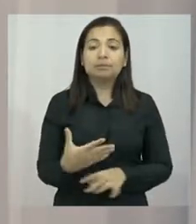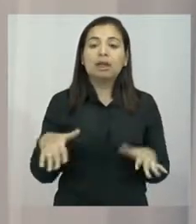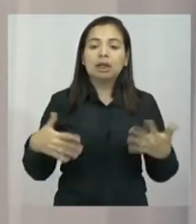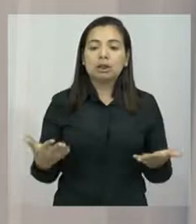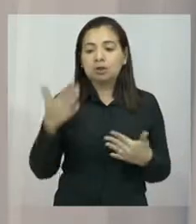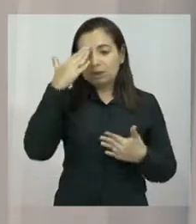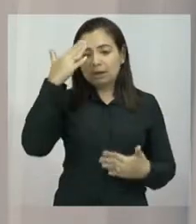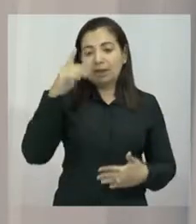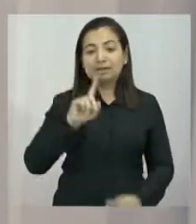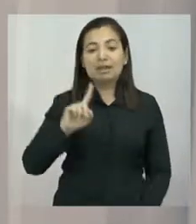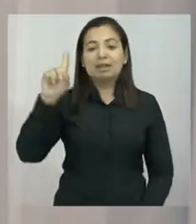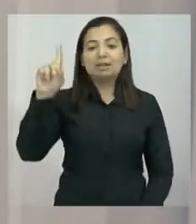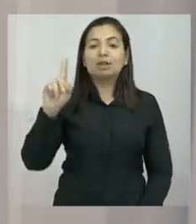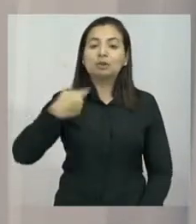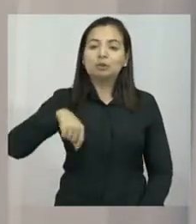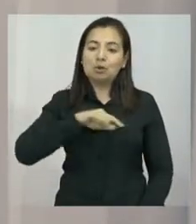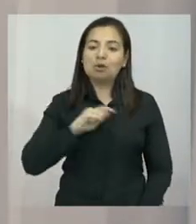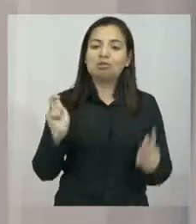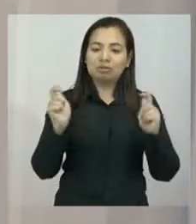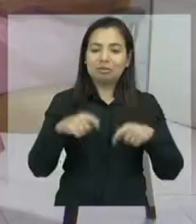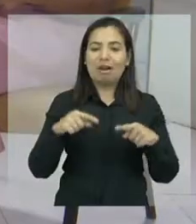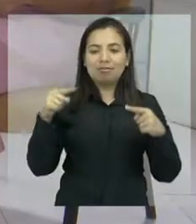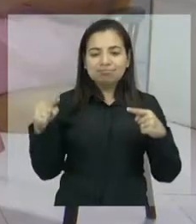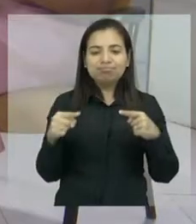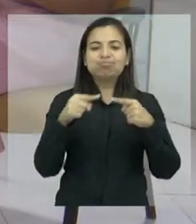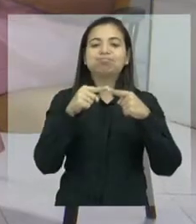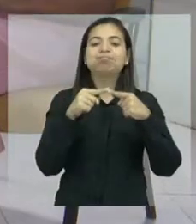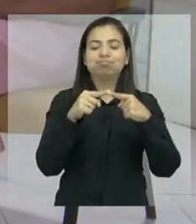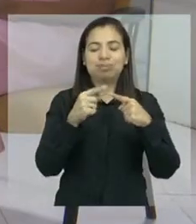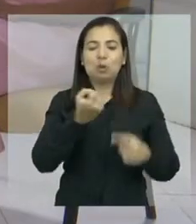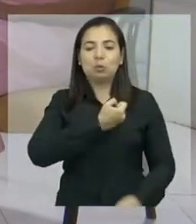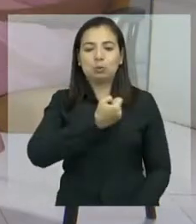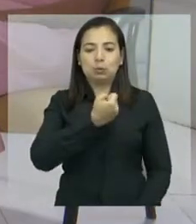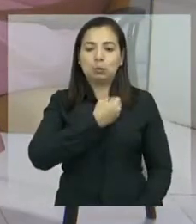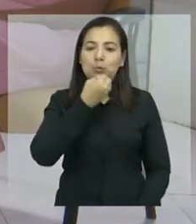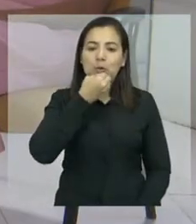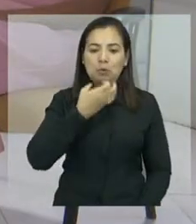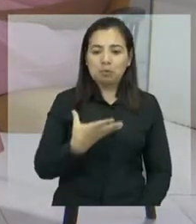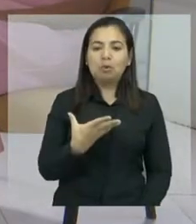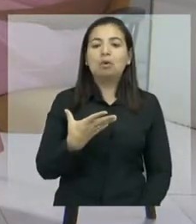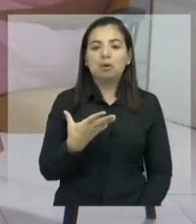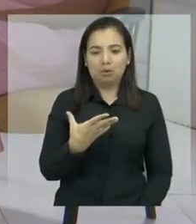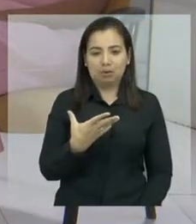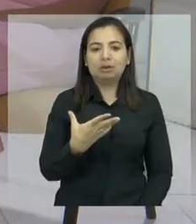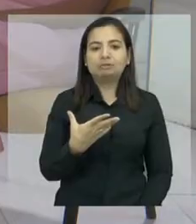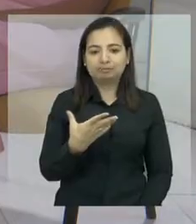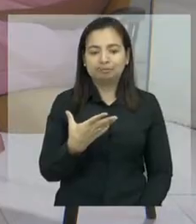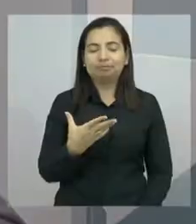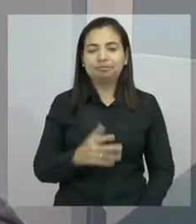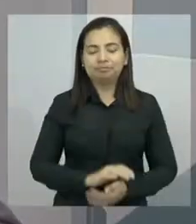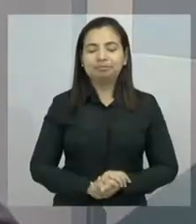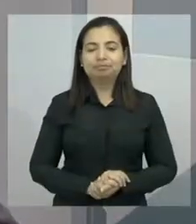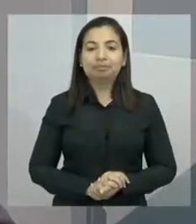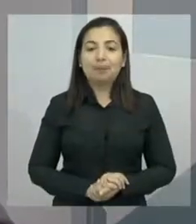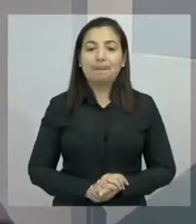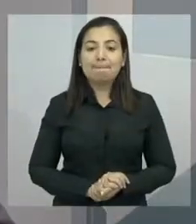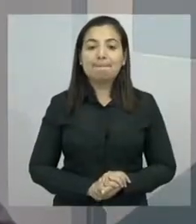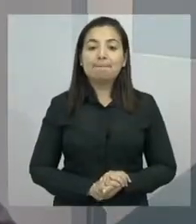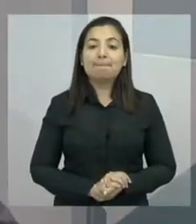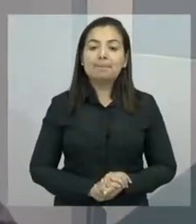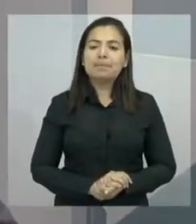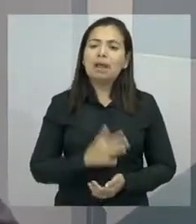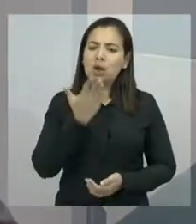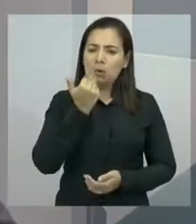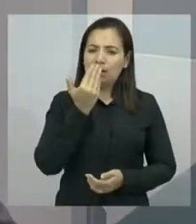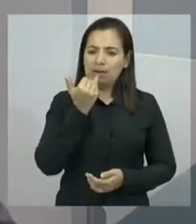gente possa atingir um número X, até mais do que nossa expectativa. Né? E os alimentos que